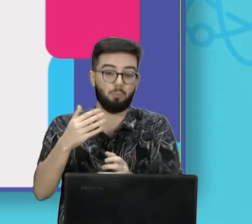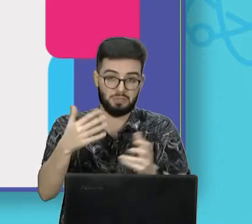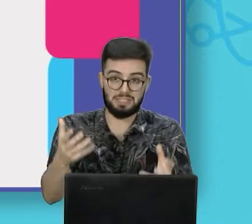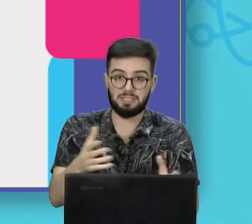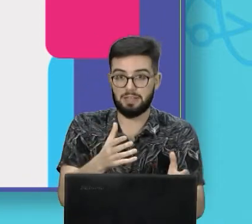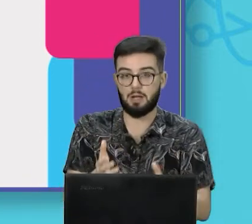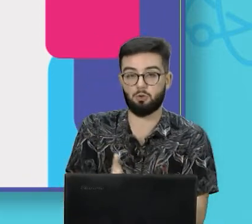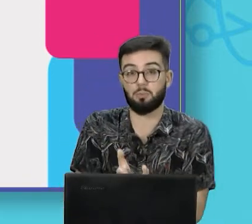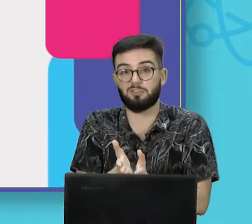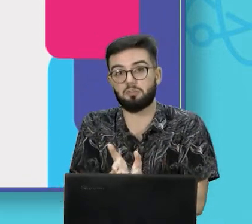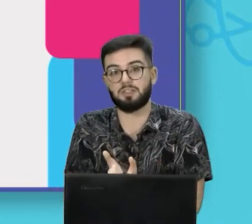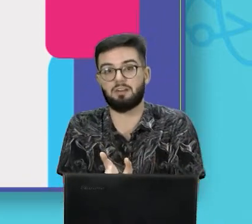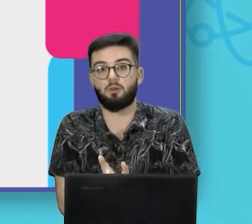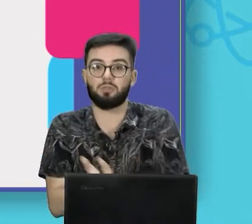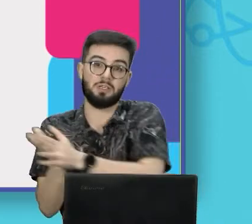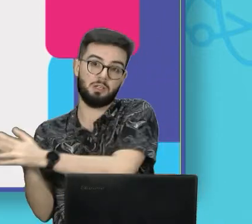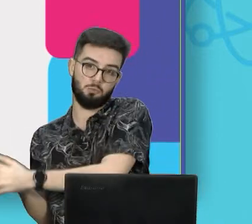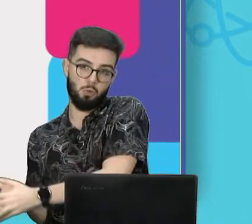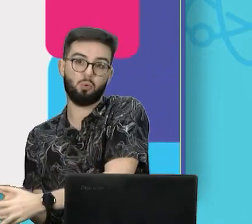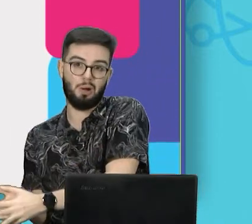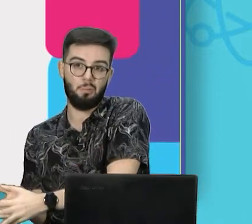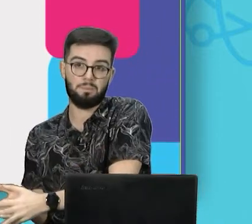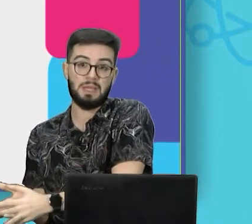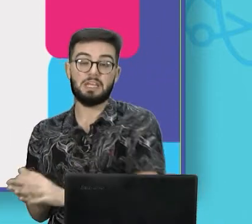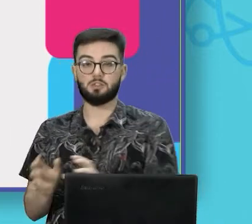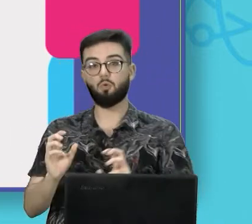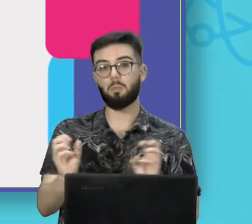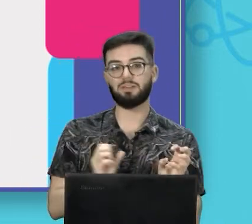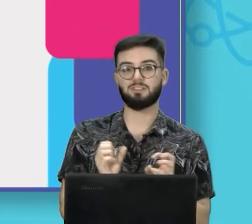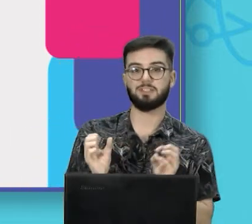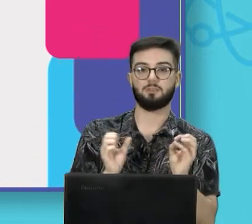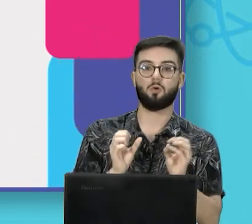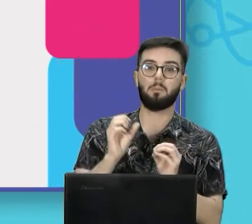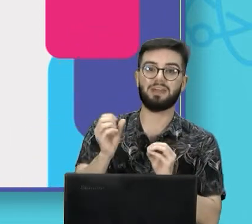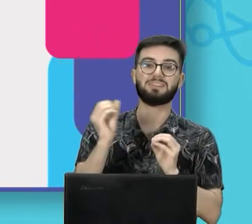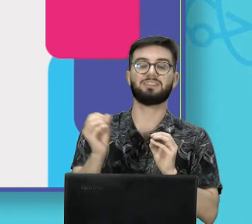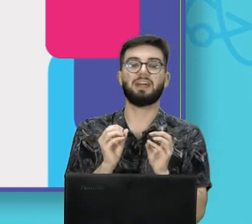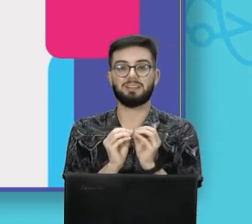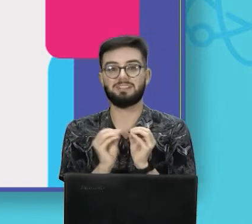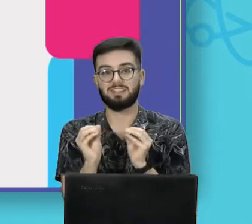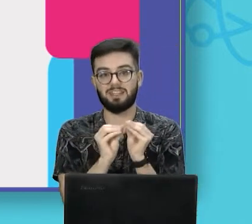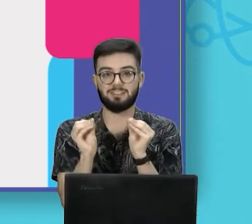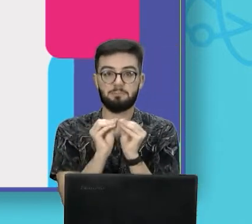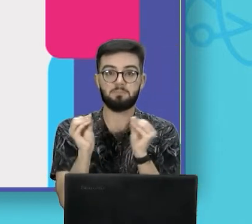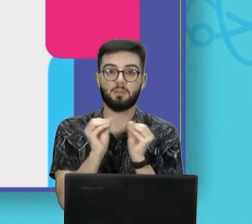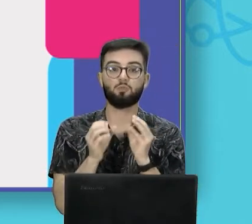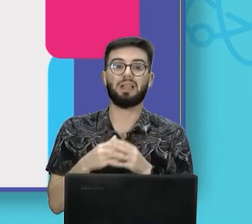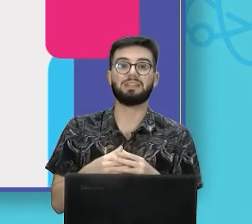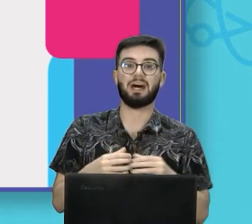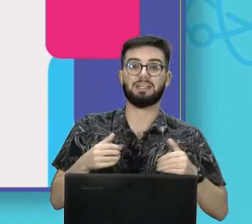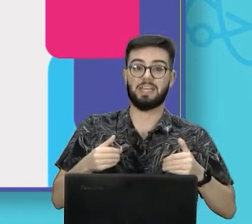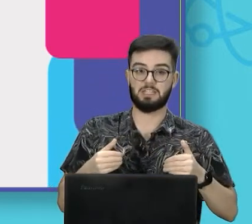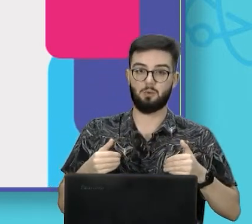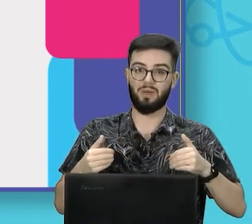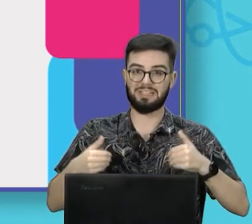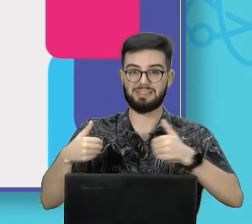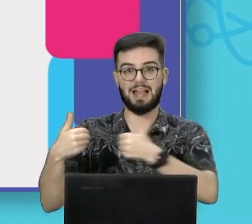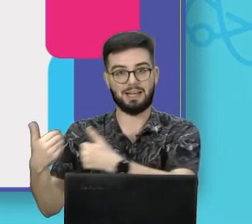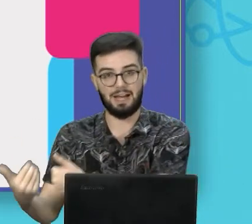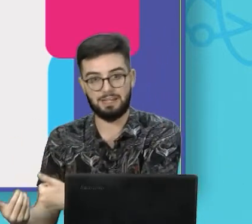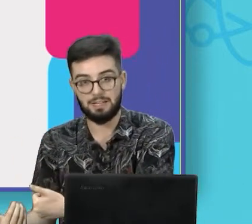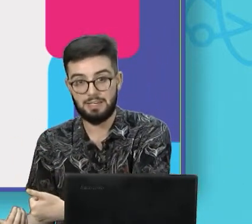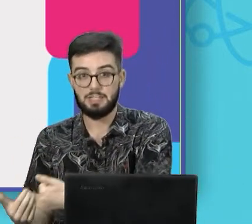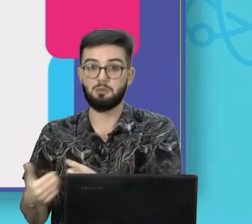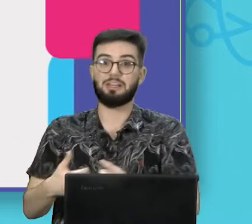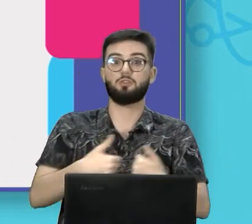elite a política e econômica se concentrava onde no meio Rural então começa começa se a sentença dualidade entre